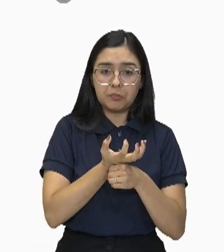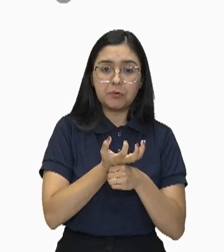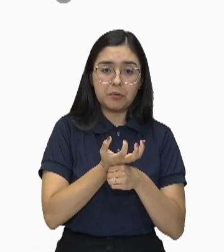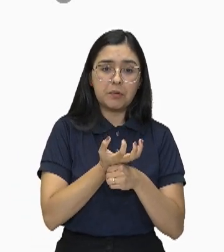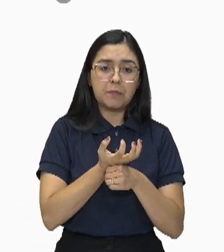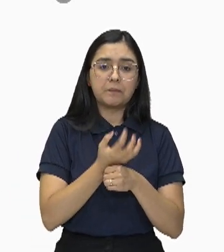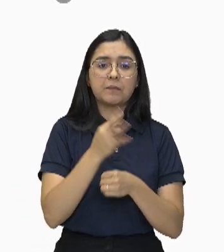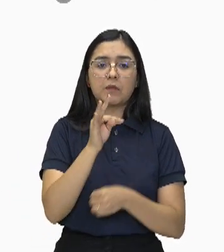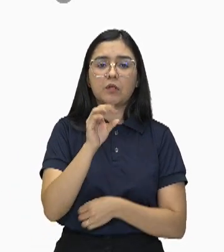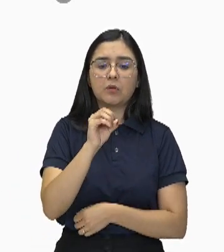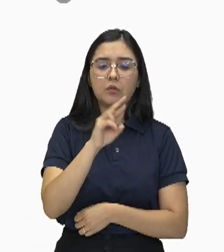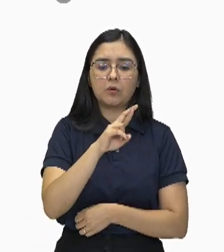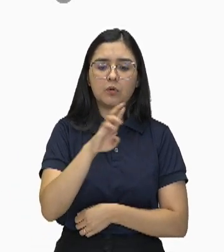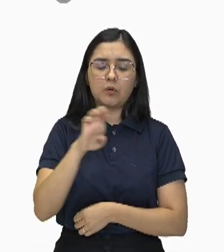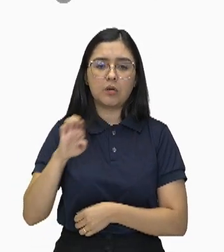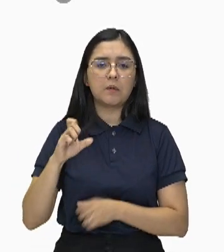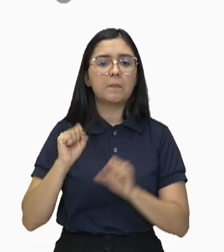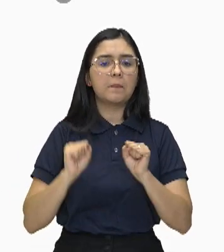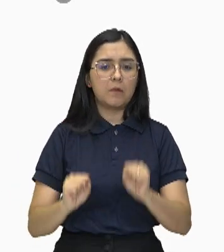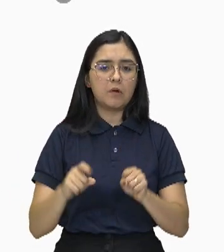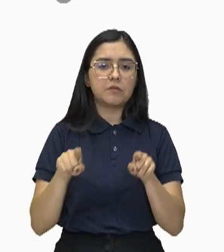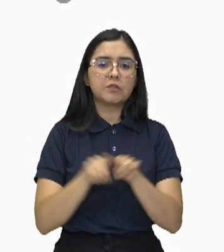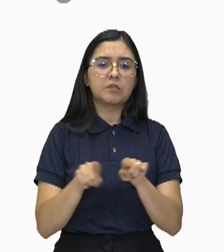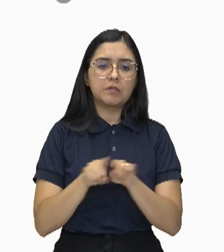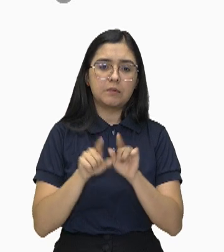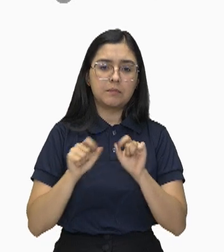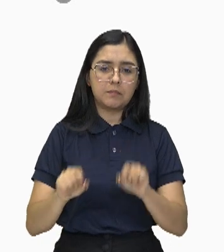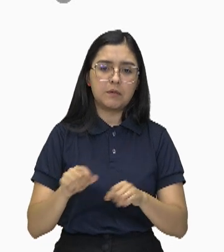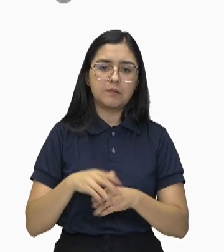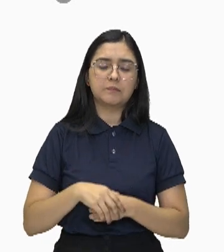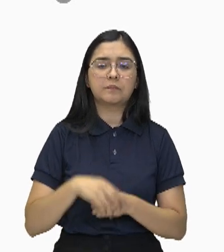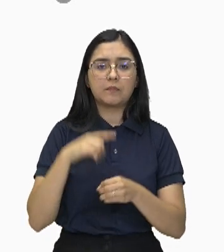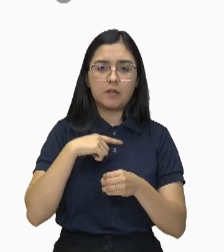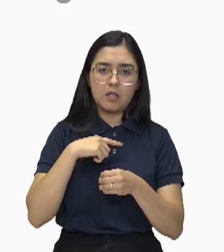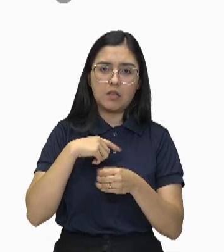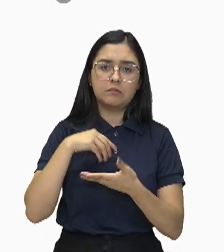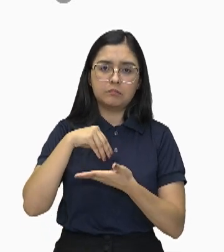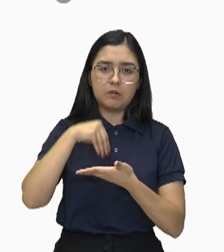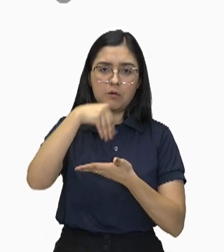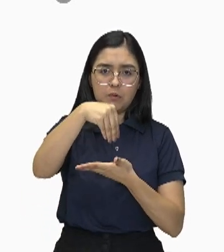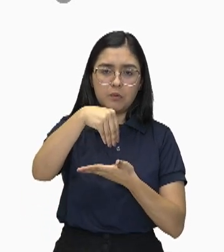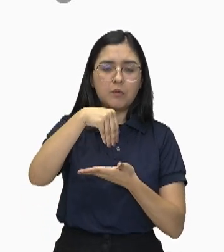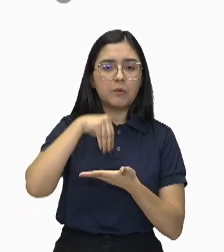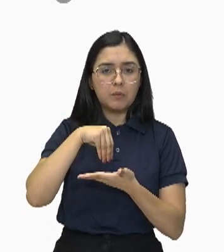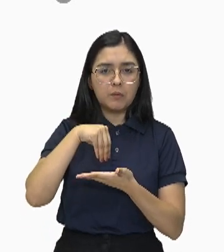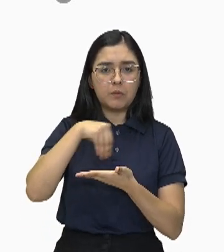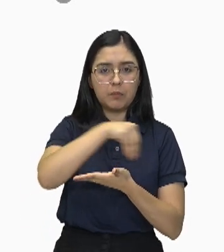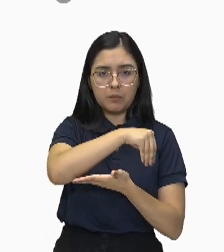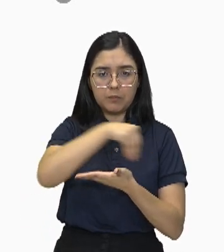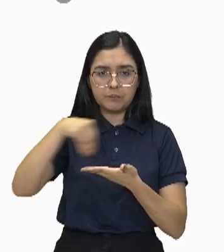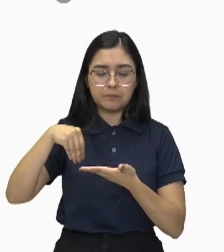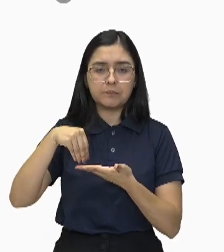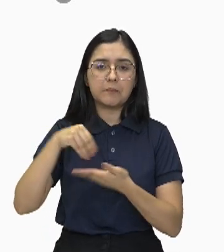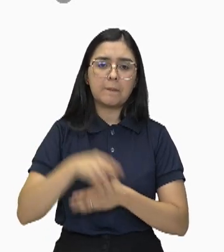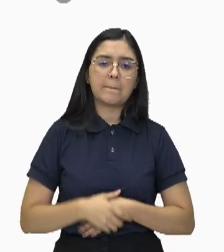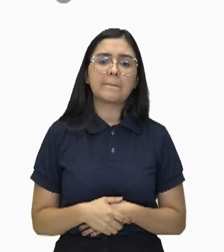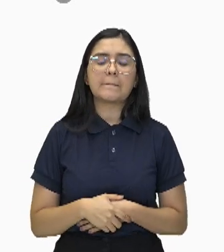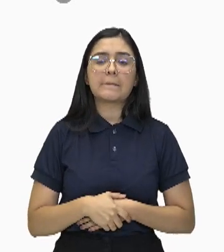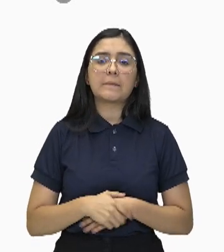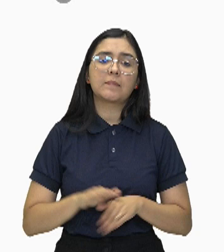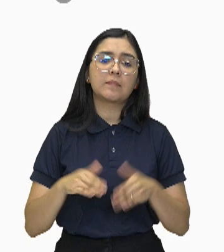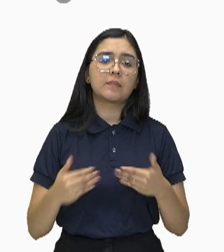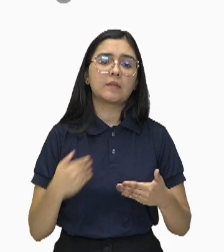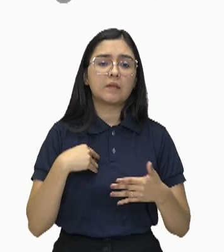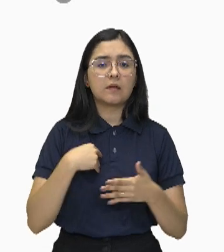de casas em linha reta, vertical ou horizontal. Certo? Então, essas são algumas